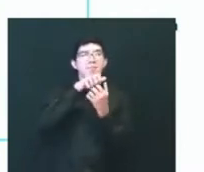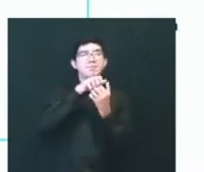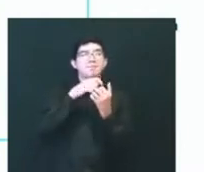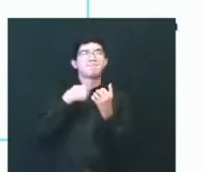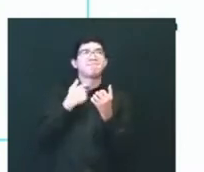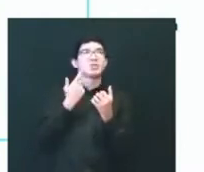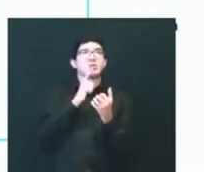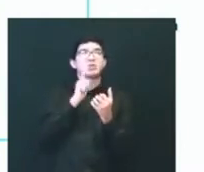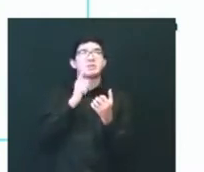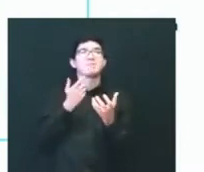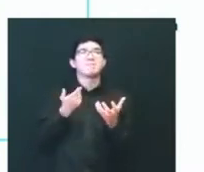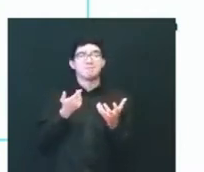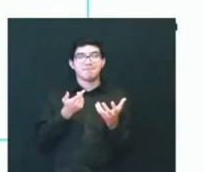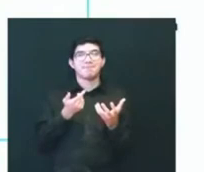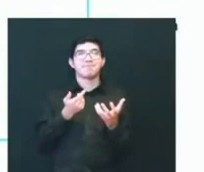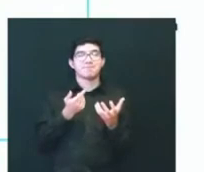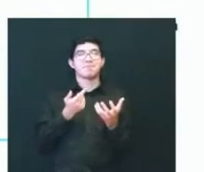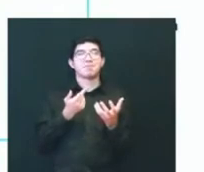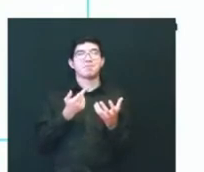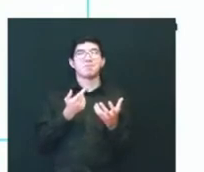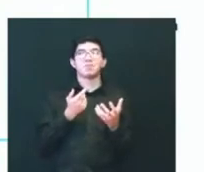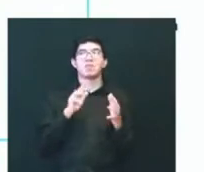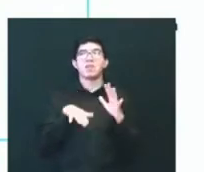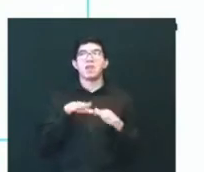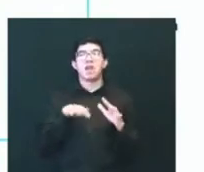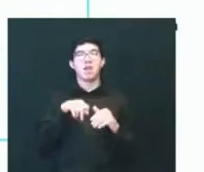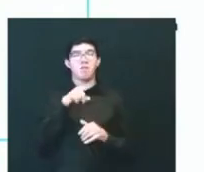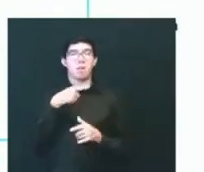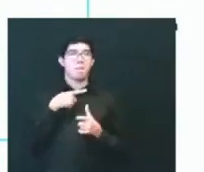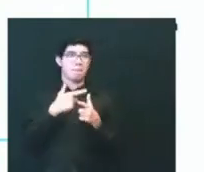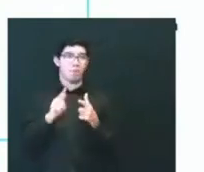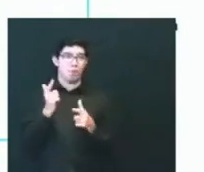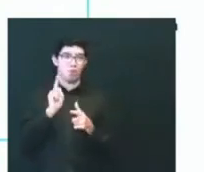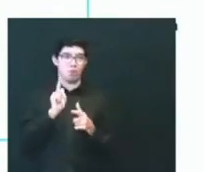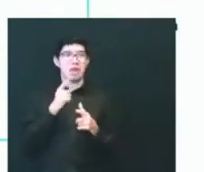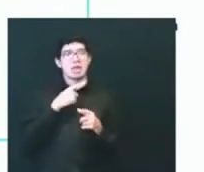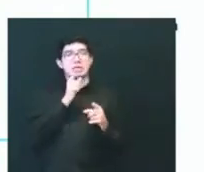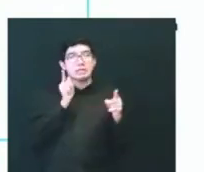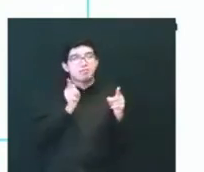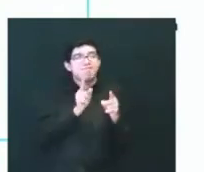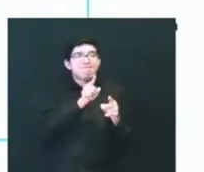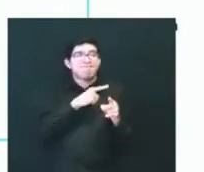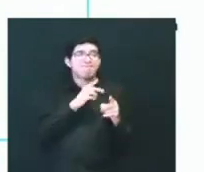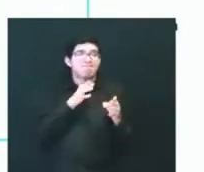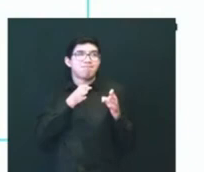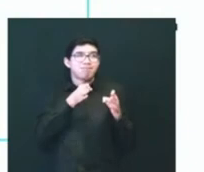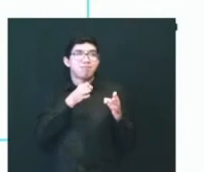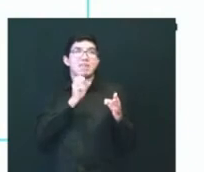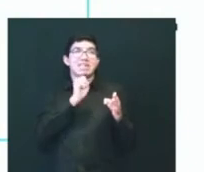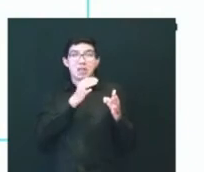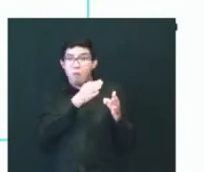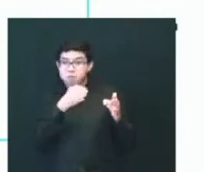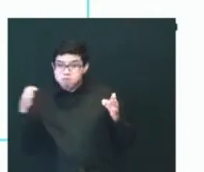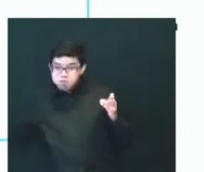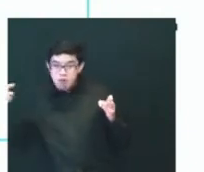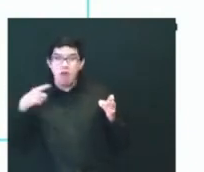relata, a curto prazo não tem interferência, mas a médio e longo prazo o paciente começa a perder peso.